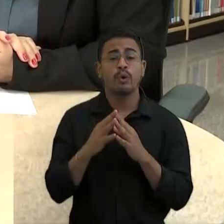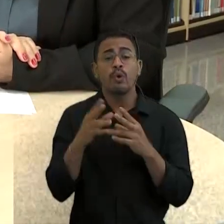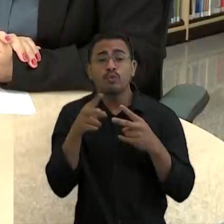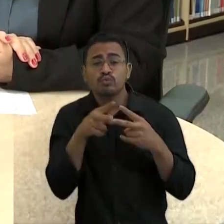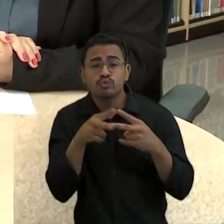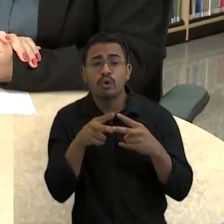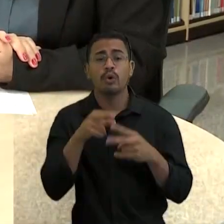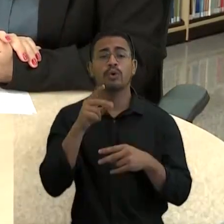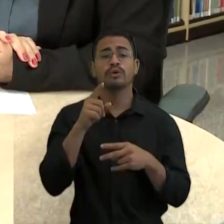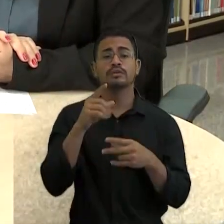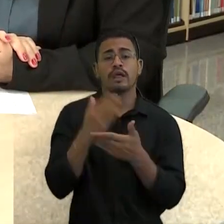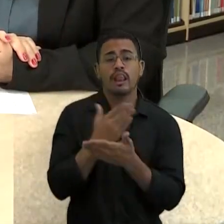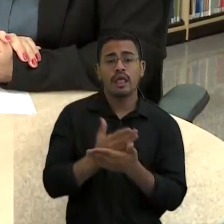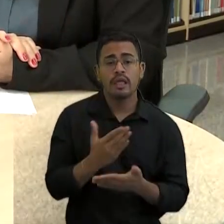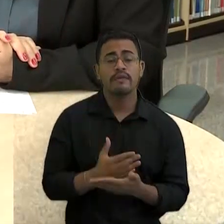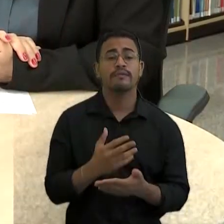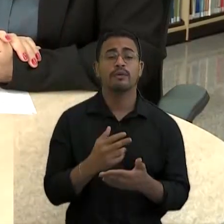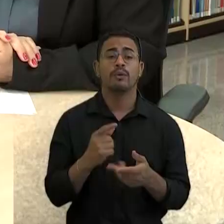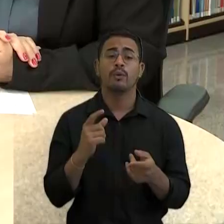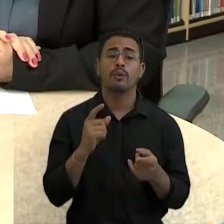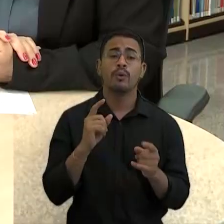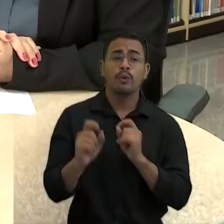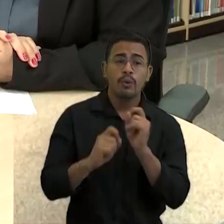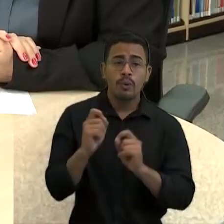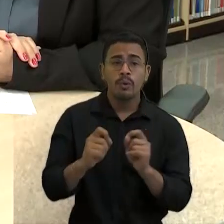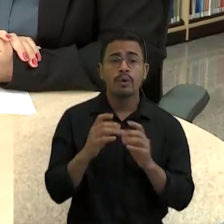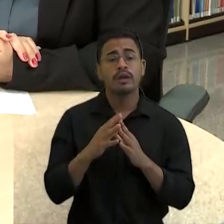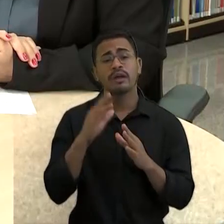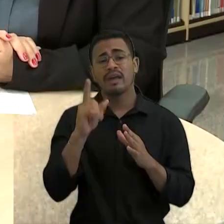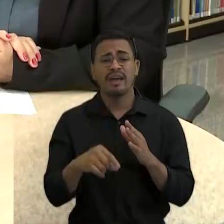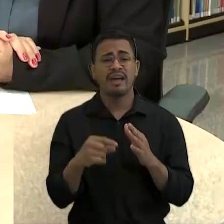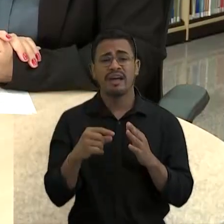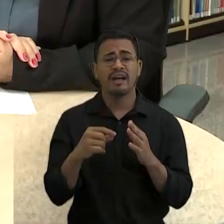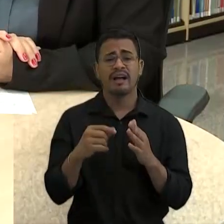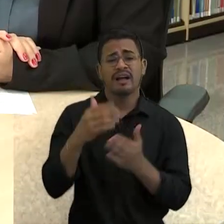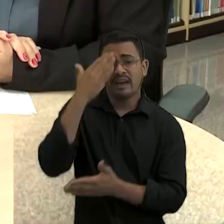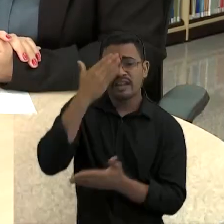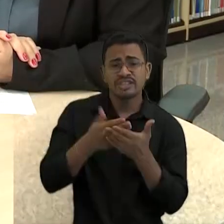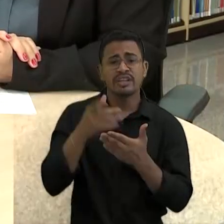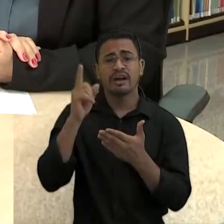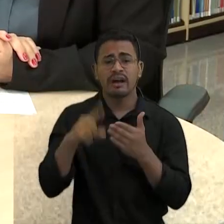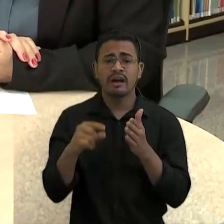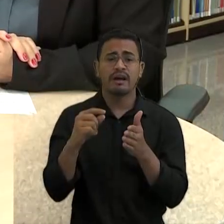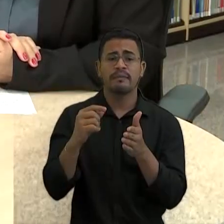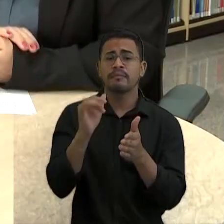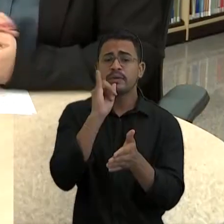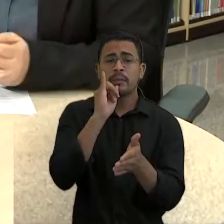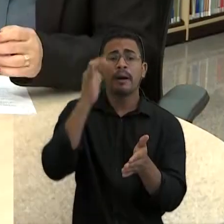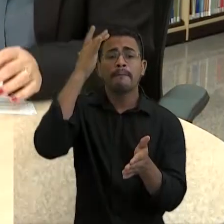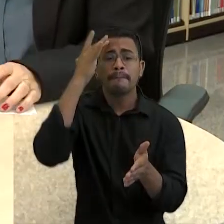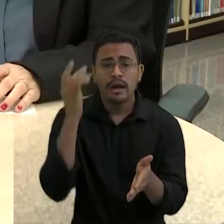um aceno para um amanhã. Seriam